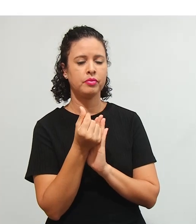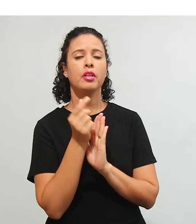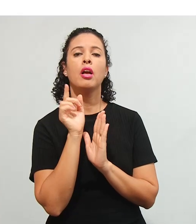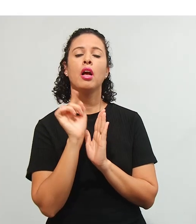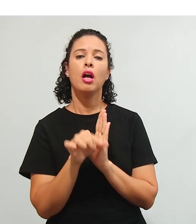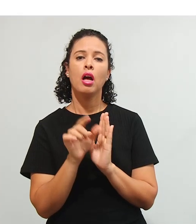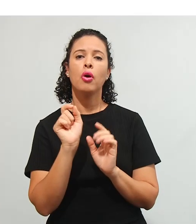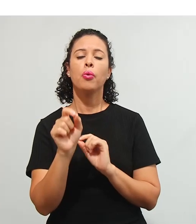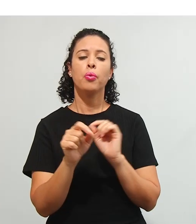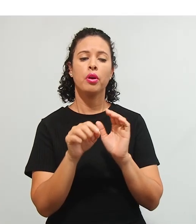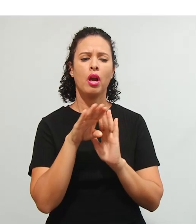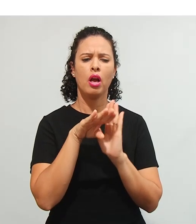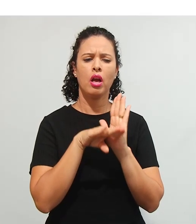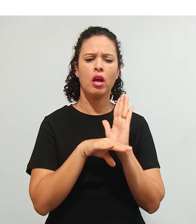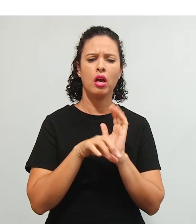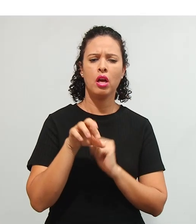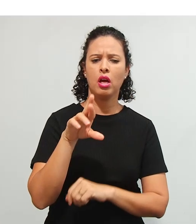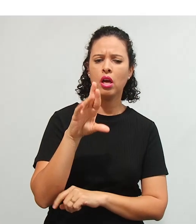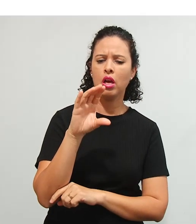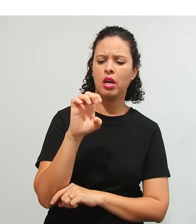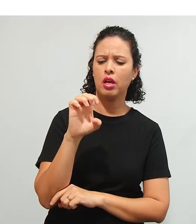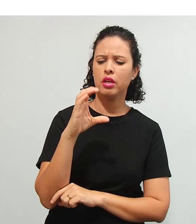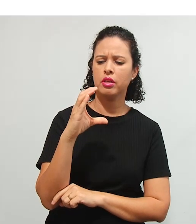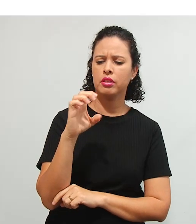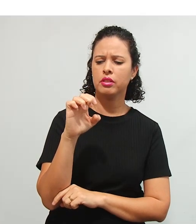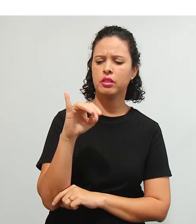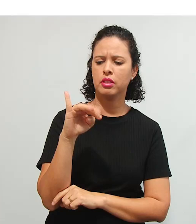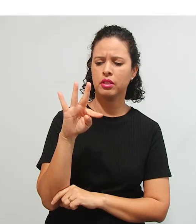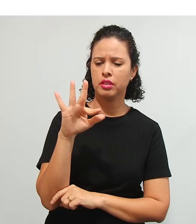são receitas. E o que são receitas